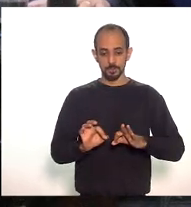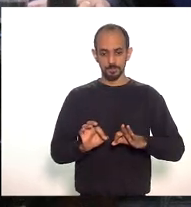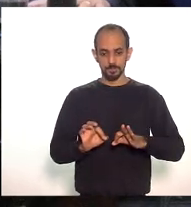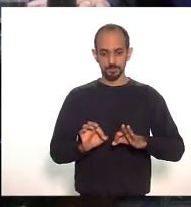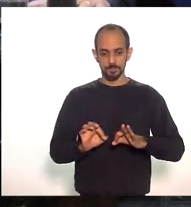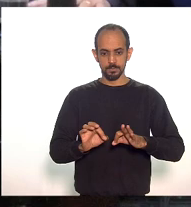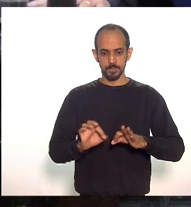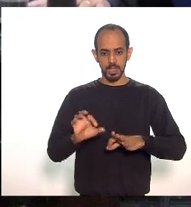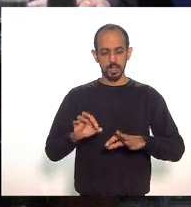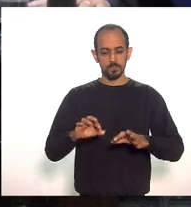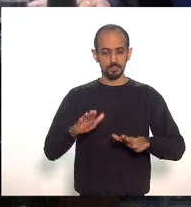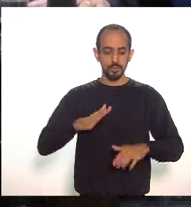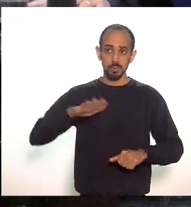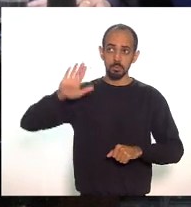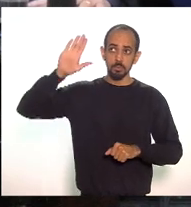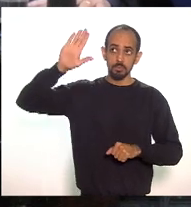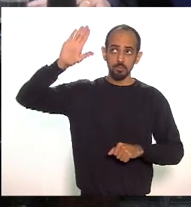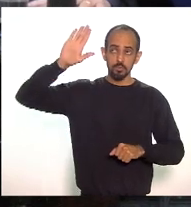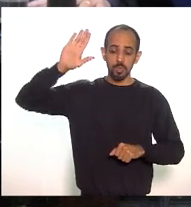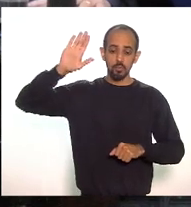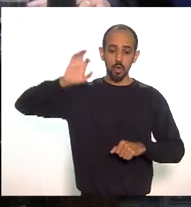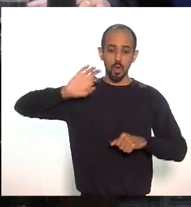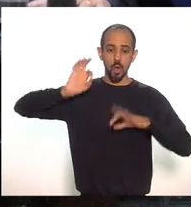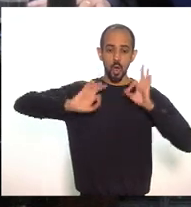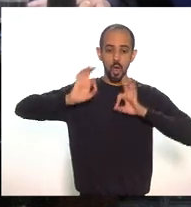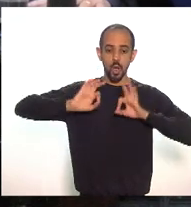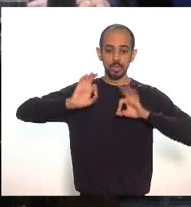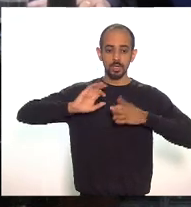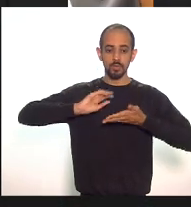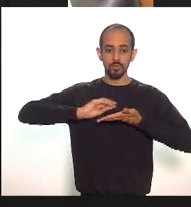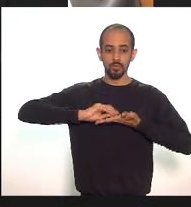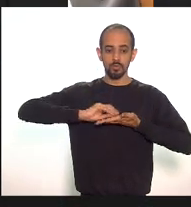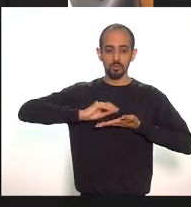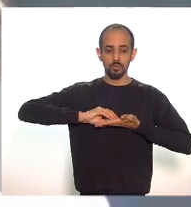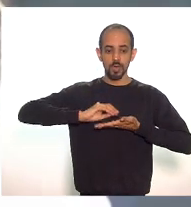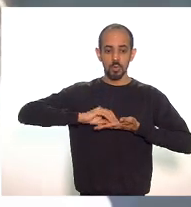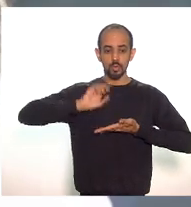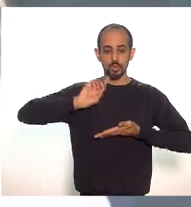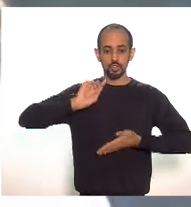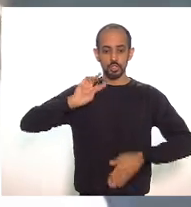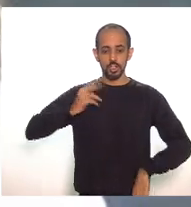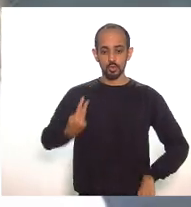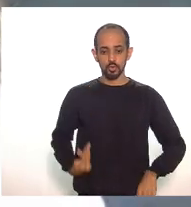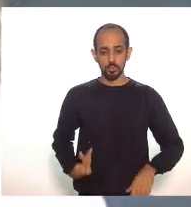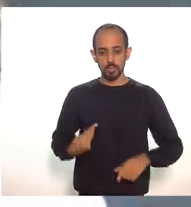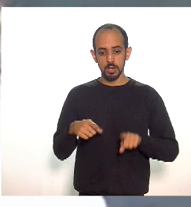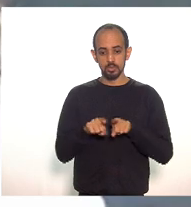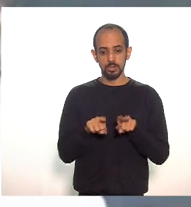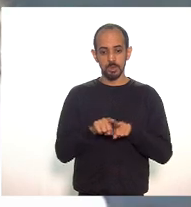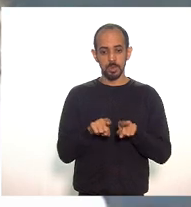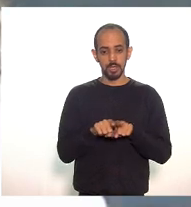questão de ordem eu estou com o parecer da comissão de direitos humanos